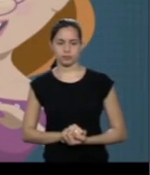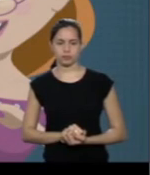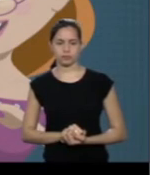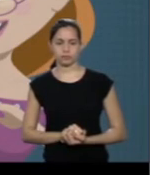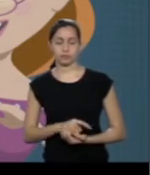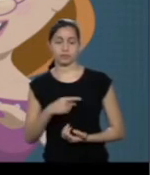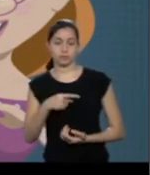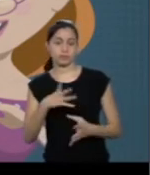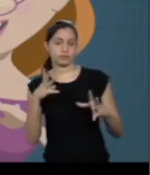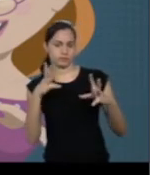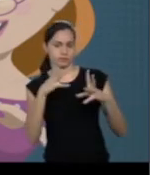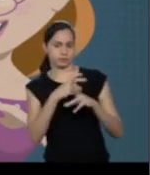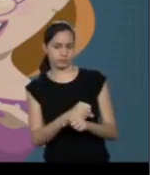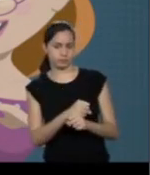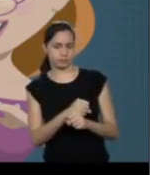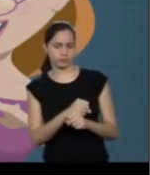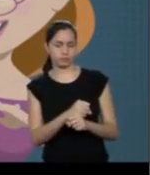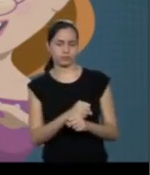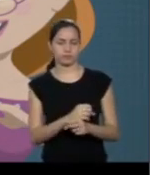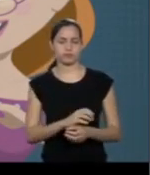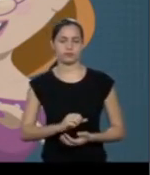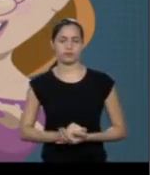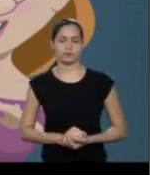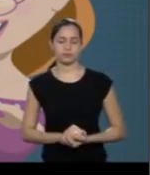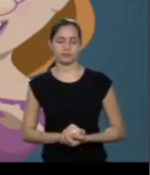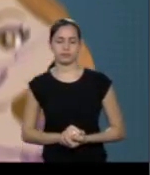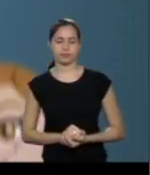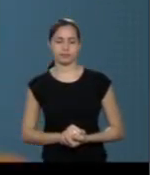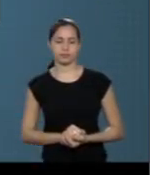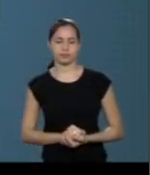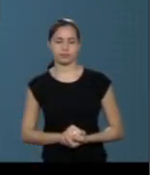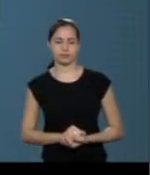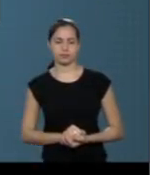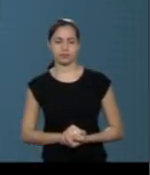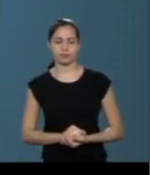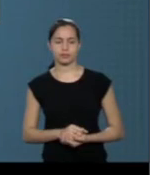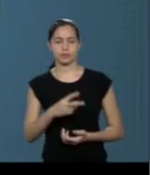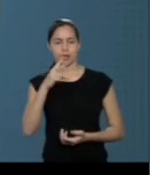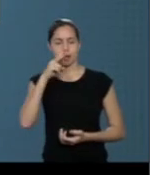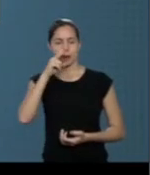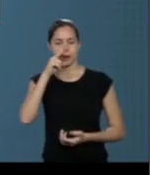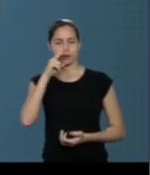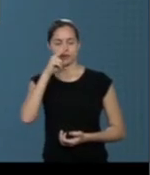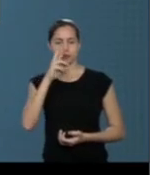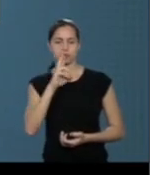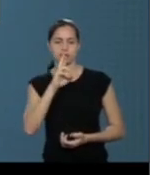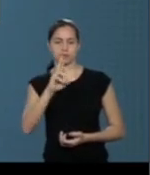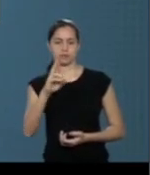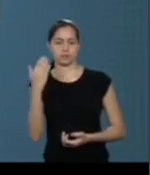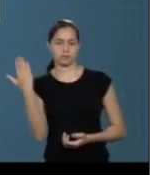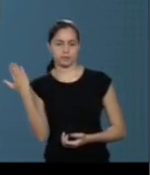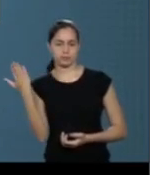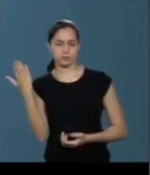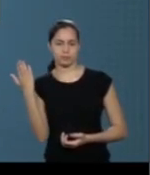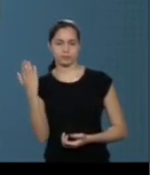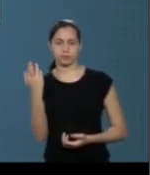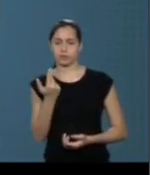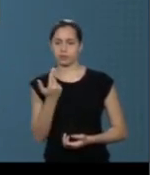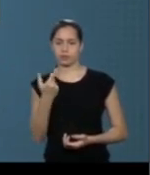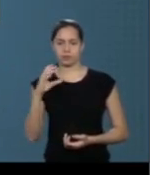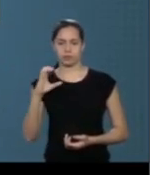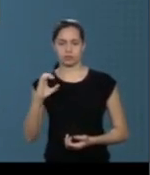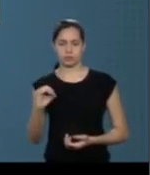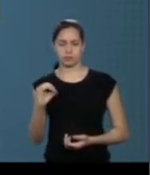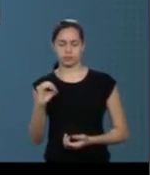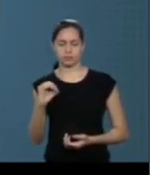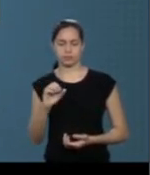descrito matematicamente por essa equação. Nesse caso, a força resultante que atua sobre um corpo não é igual a zero e tira o corpo